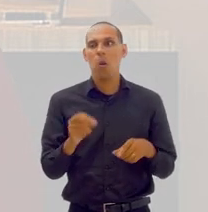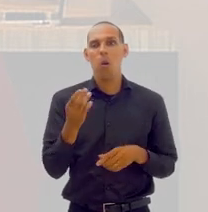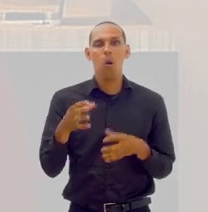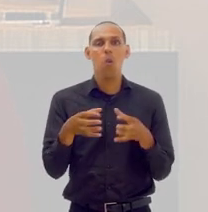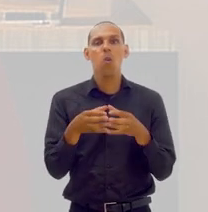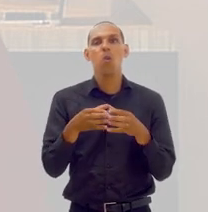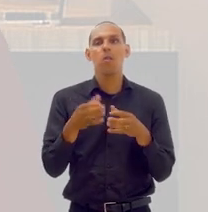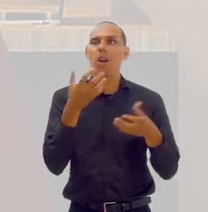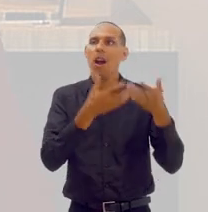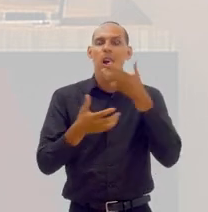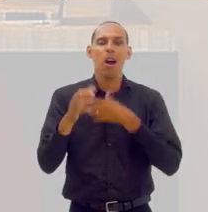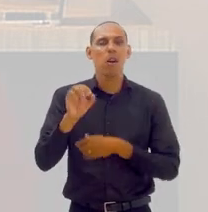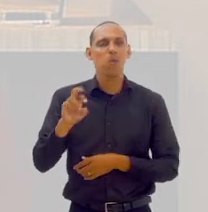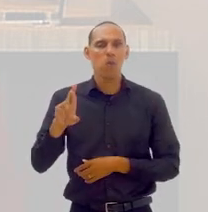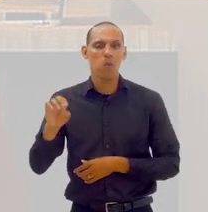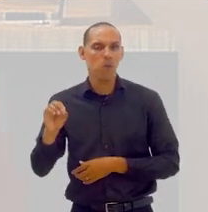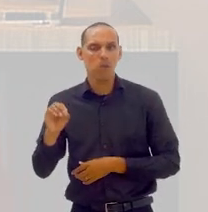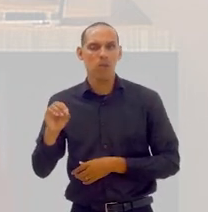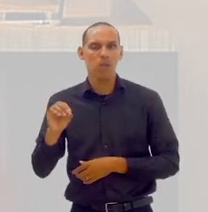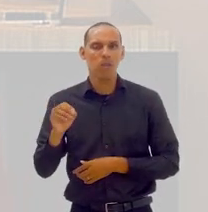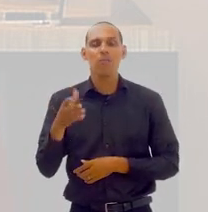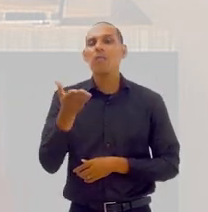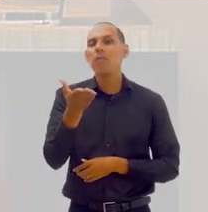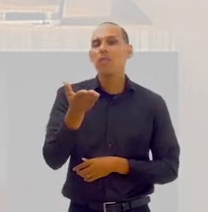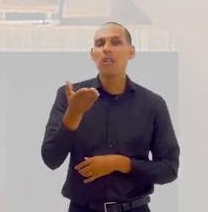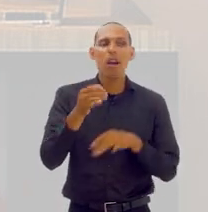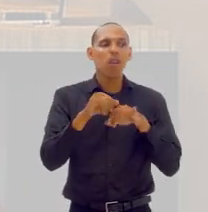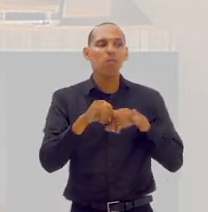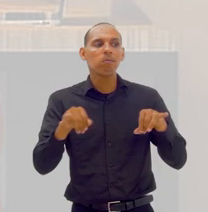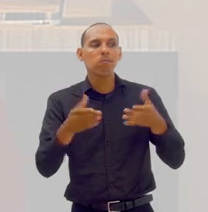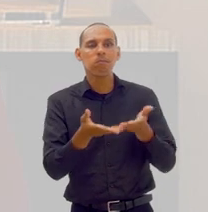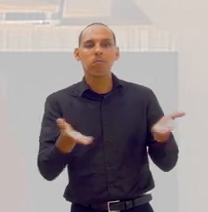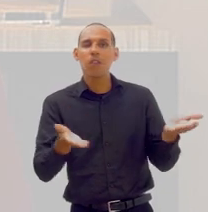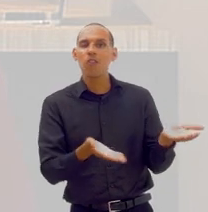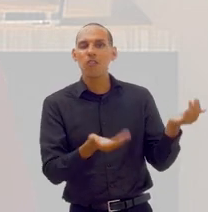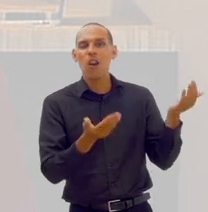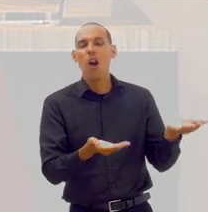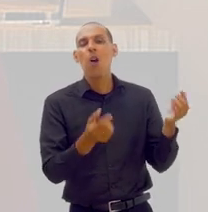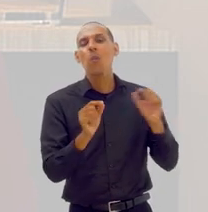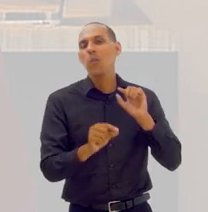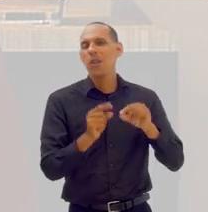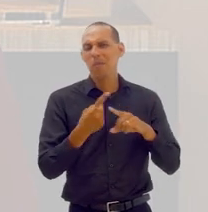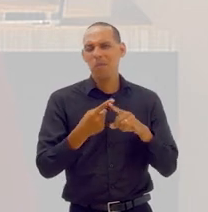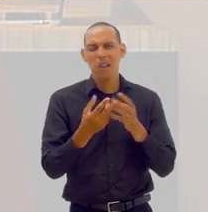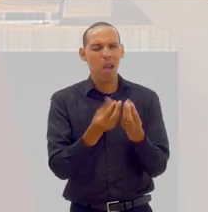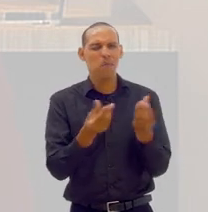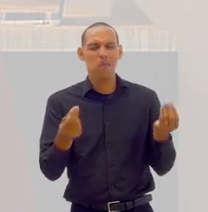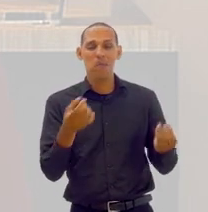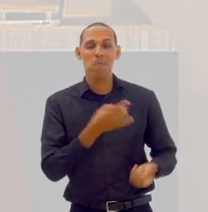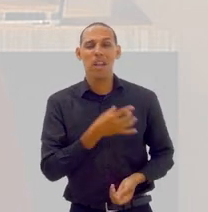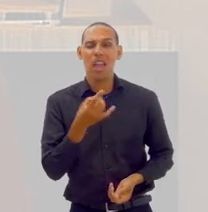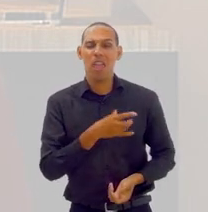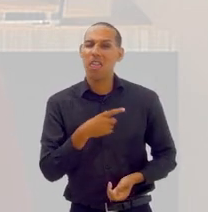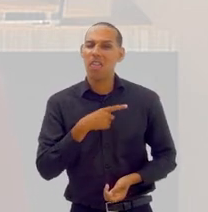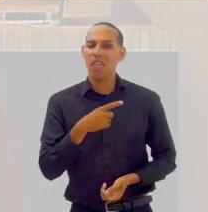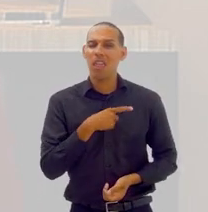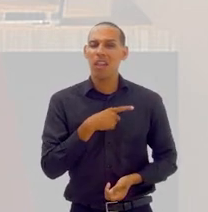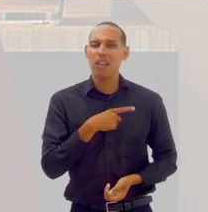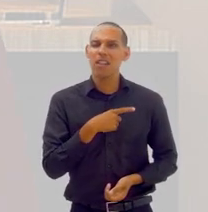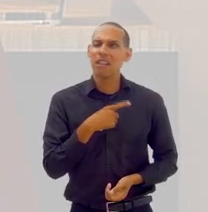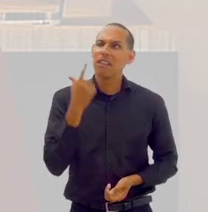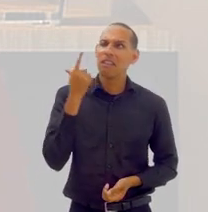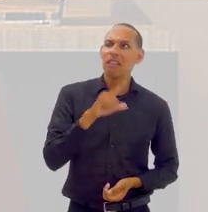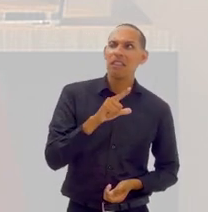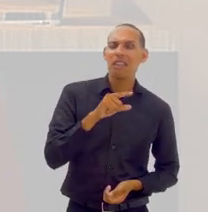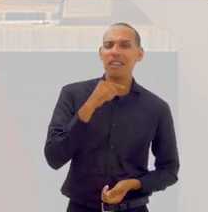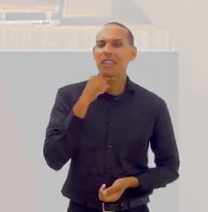um coro? O que que o senhor diria para esses jovens, já que tanta gente tem receio, né, de se